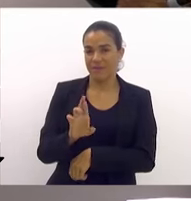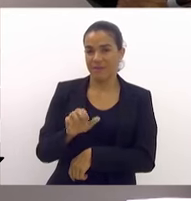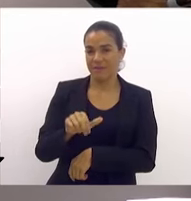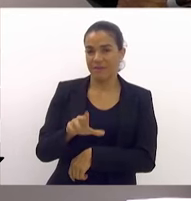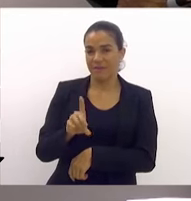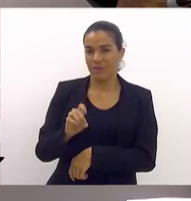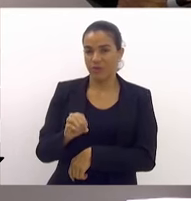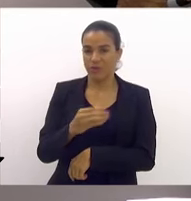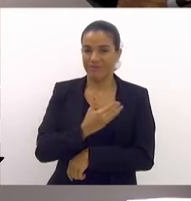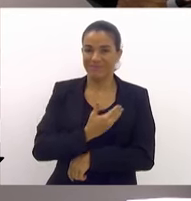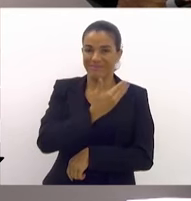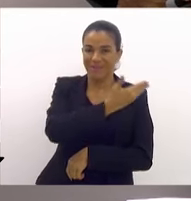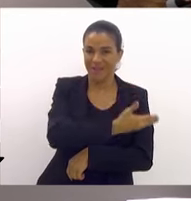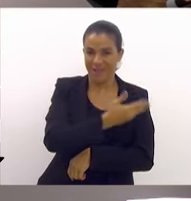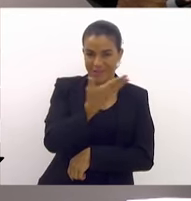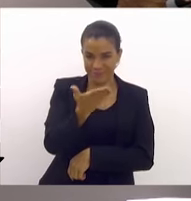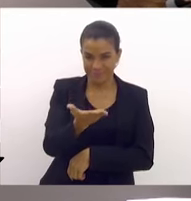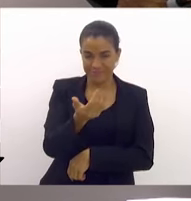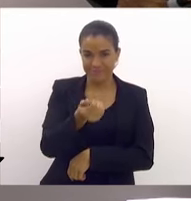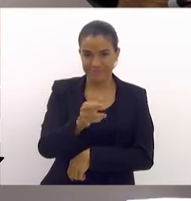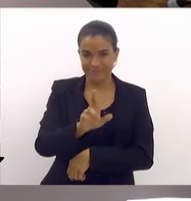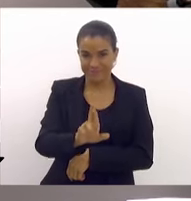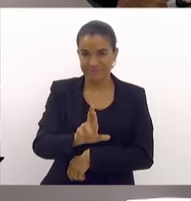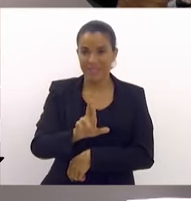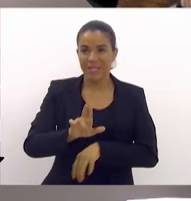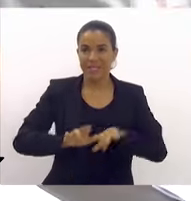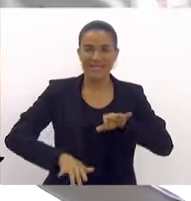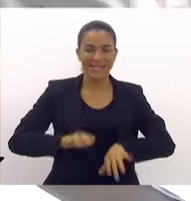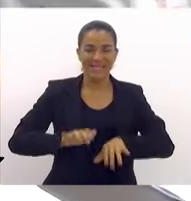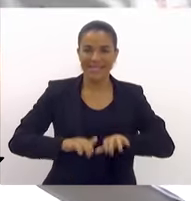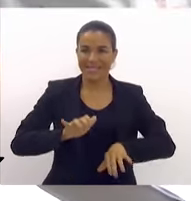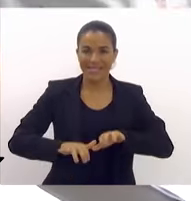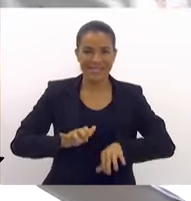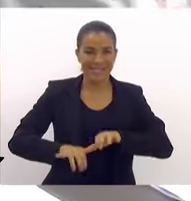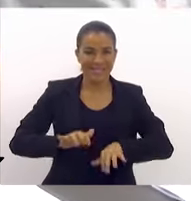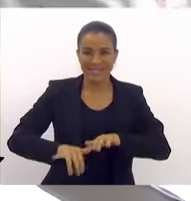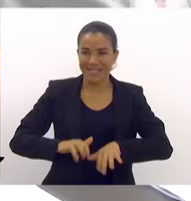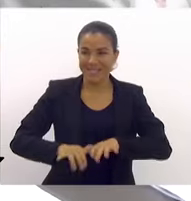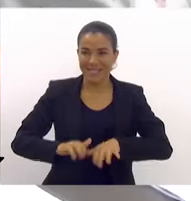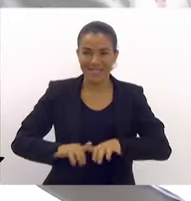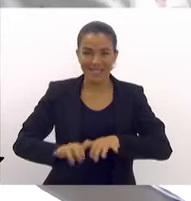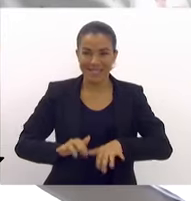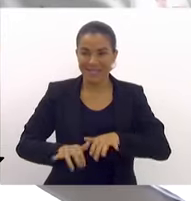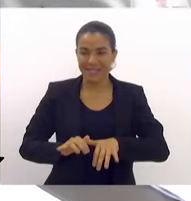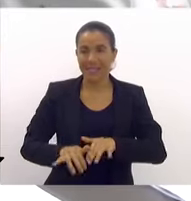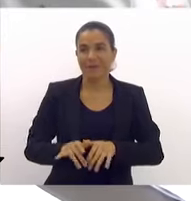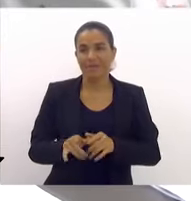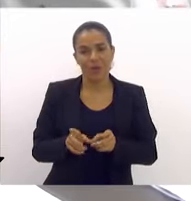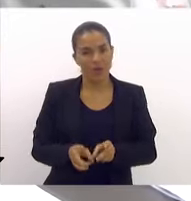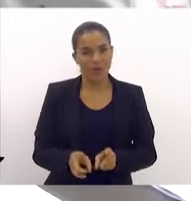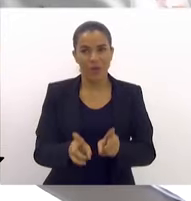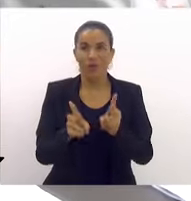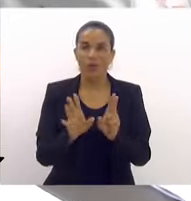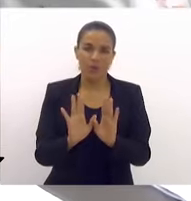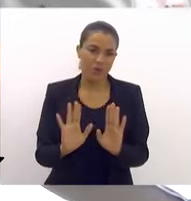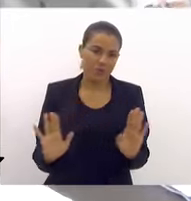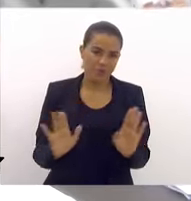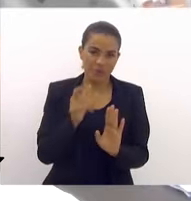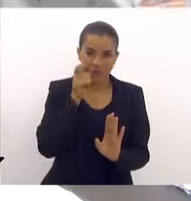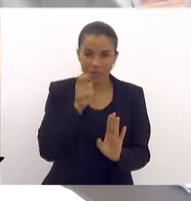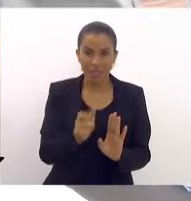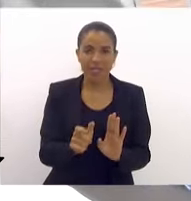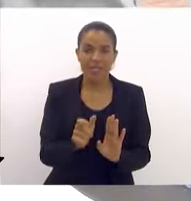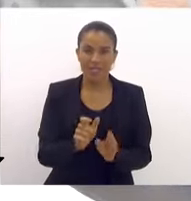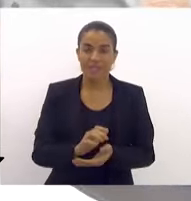aí ao seu lado, atento, digitando freneticamente. Mas pode continuar, seguramente é de interesse